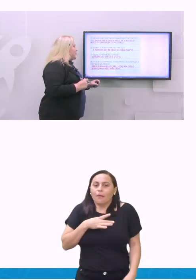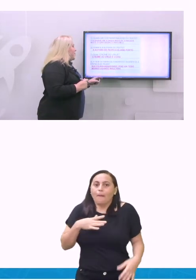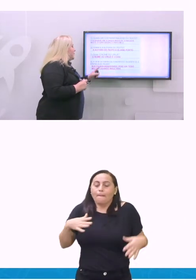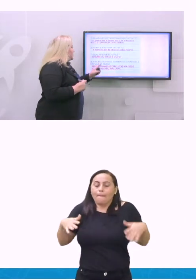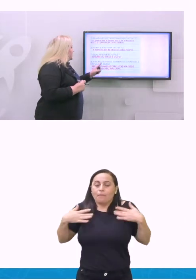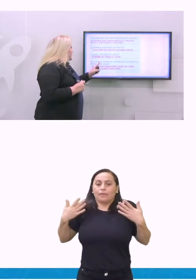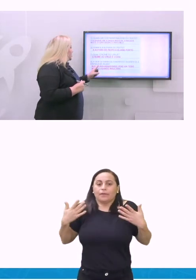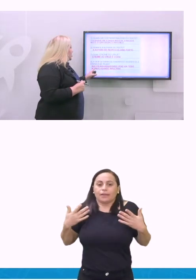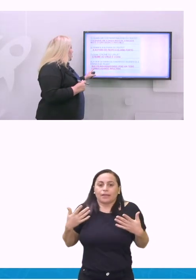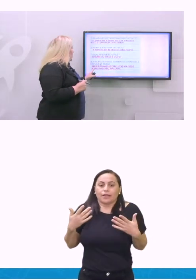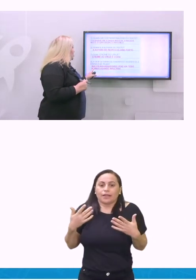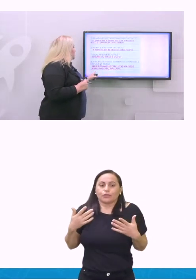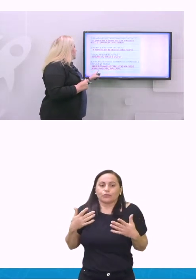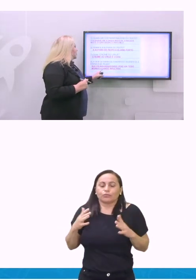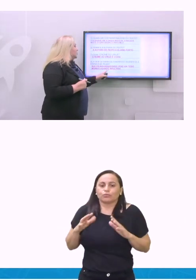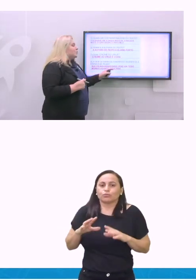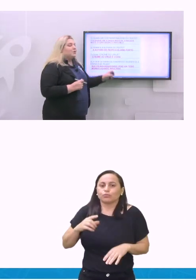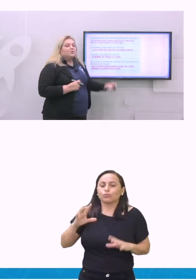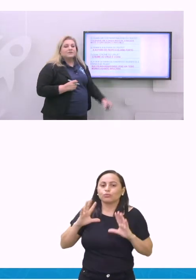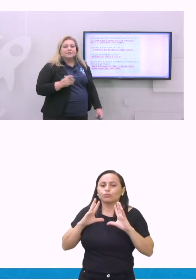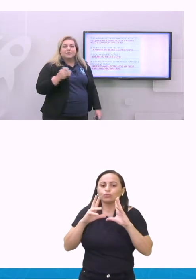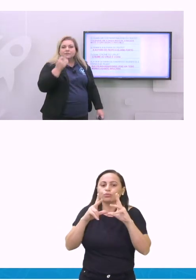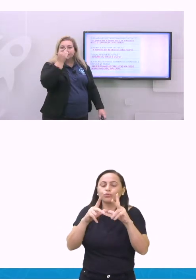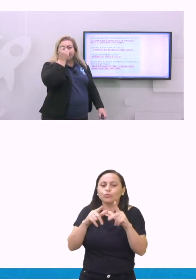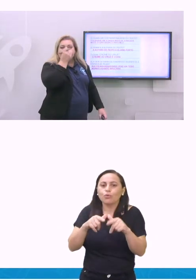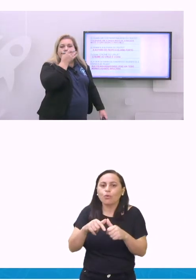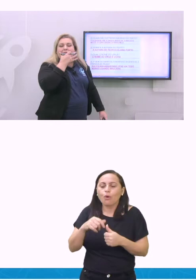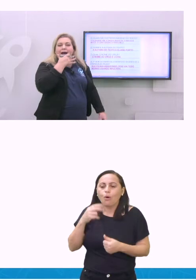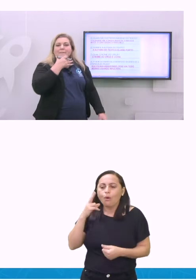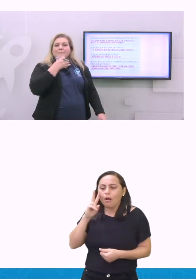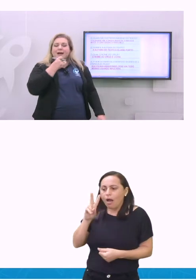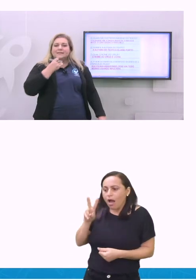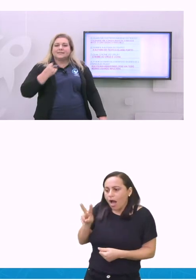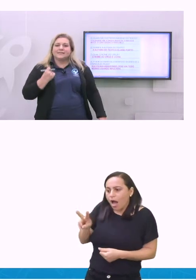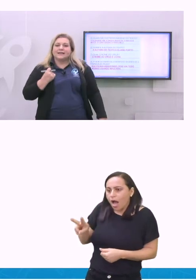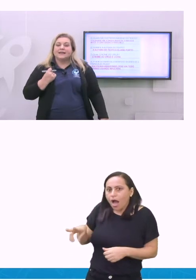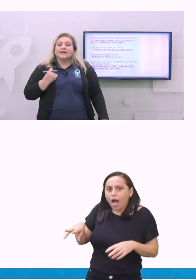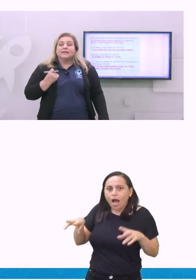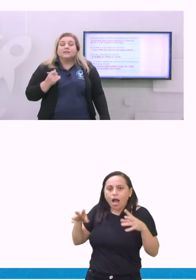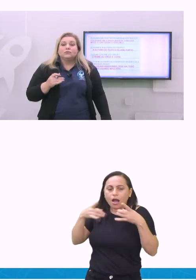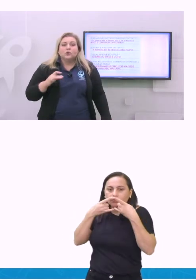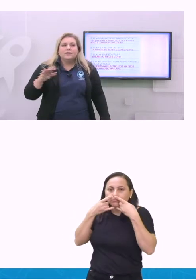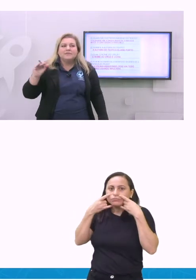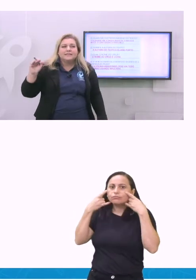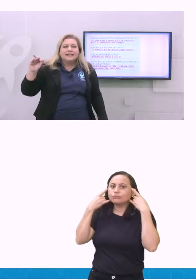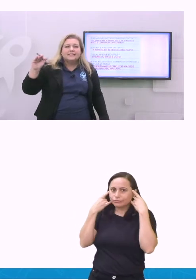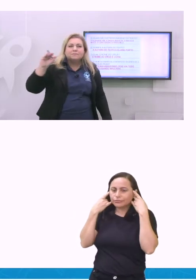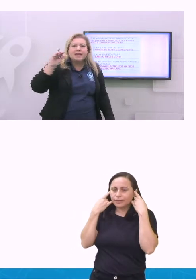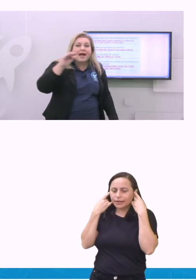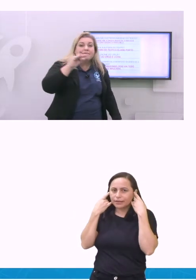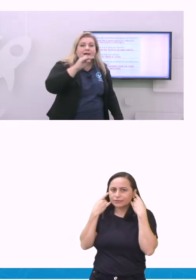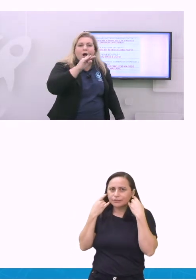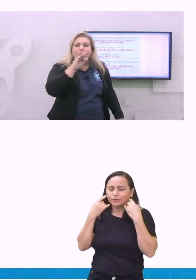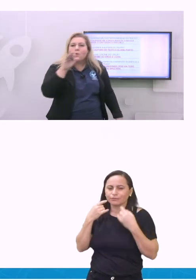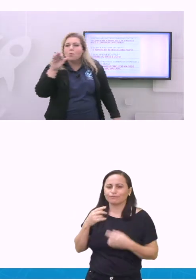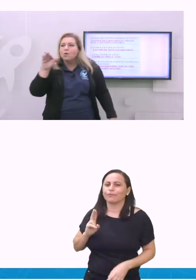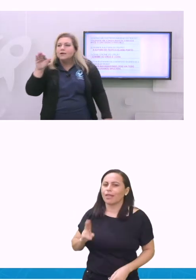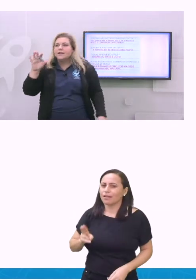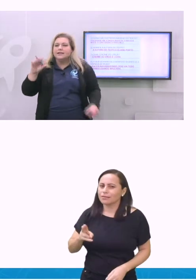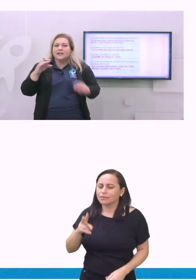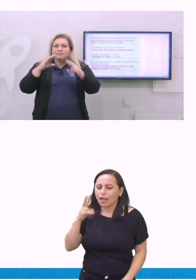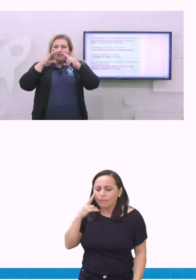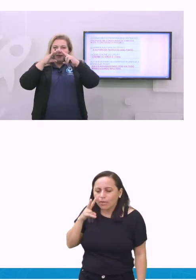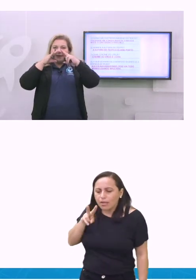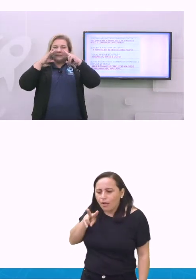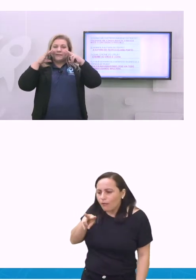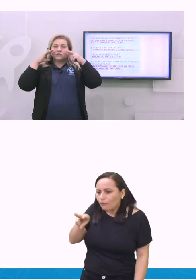assustado, pois via todo mundo usando a máscara. Então, toda vez que ele espiava a rua,